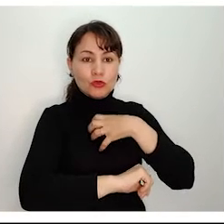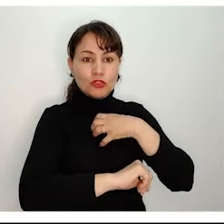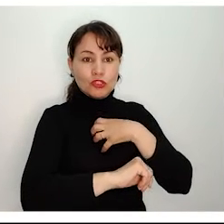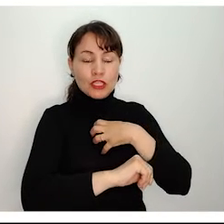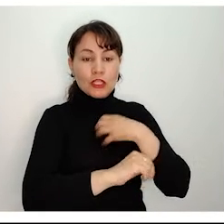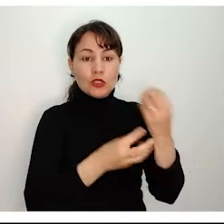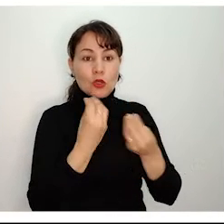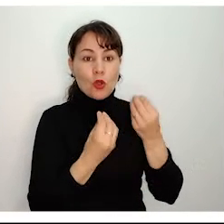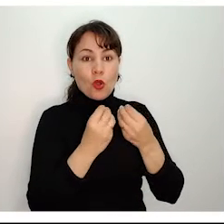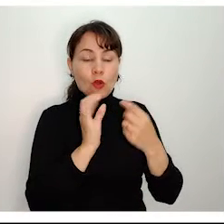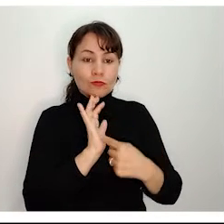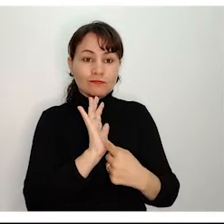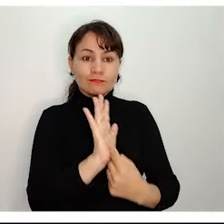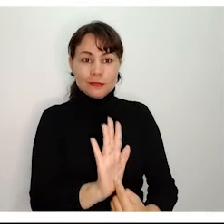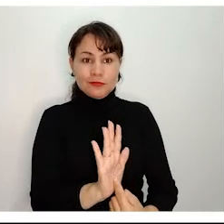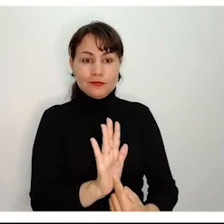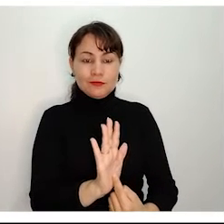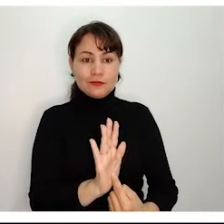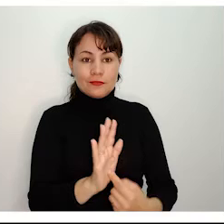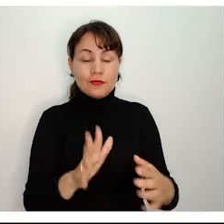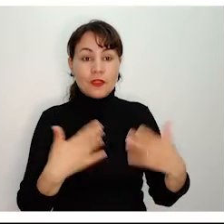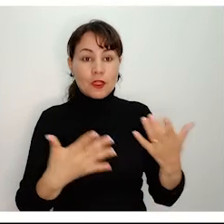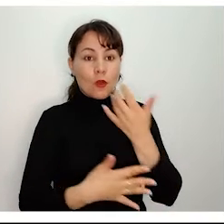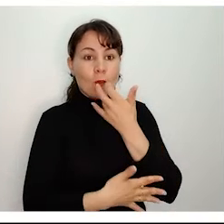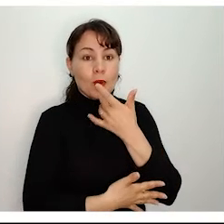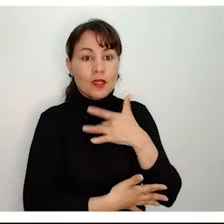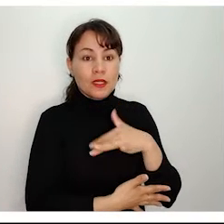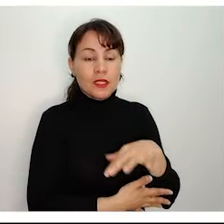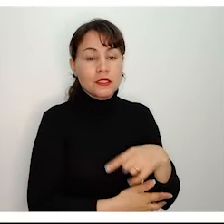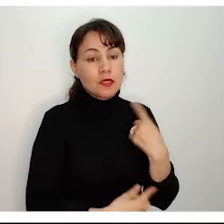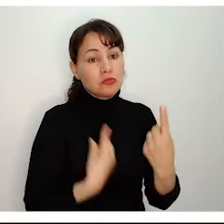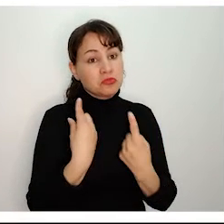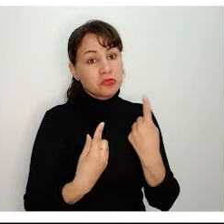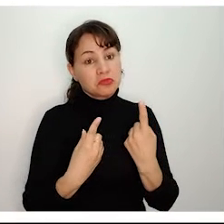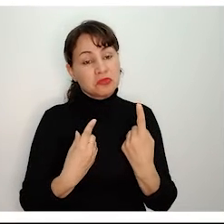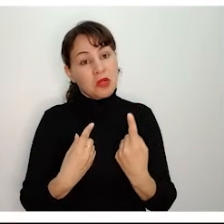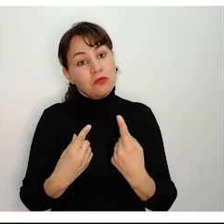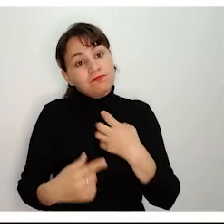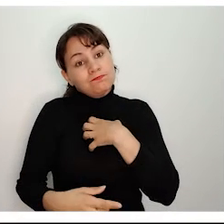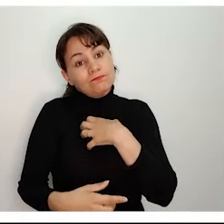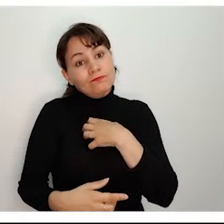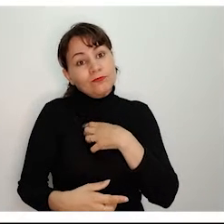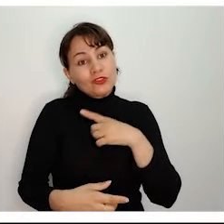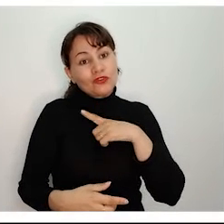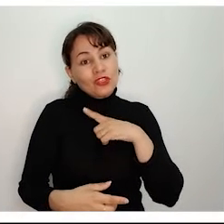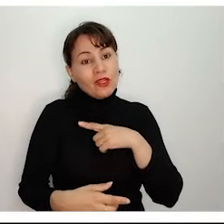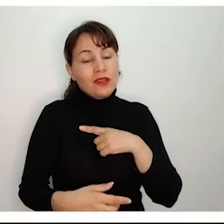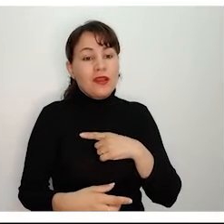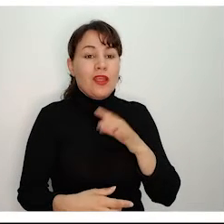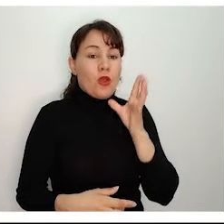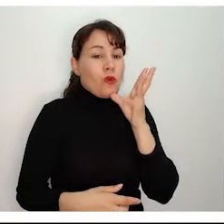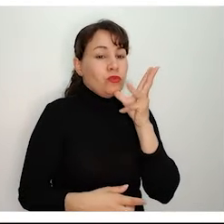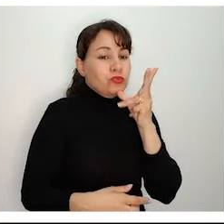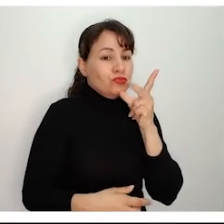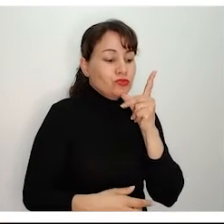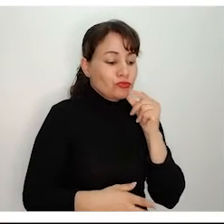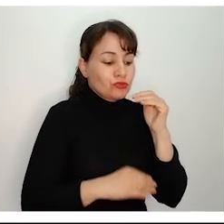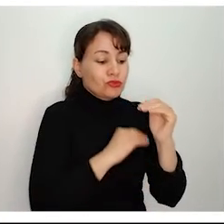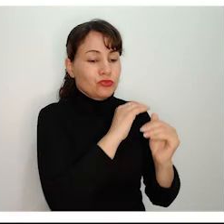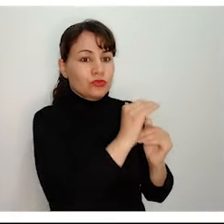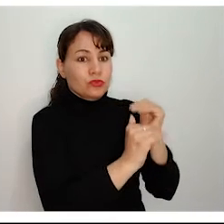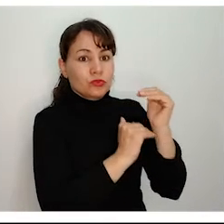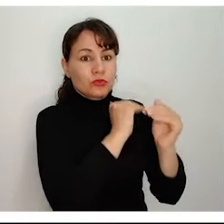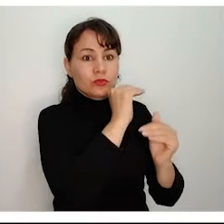a forma como esses genes se expressam. Então, uma criança que por alguma razão está com um atraso